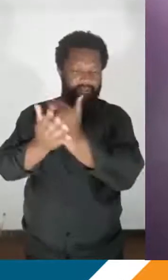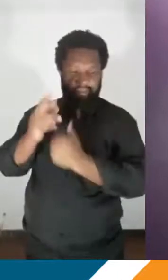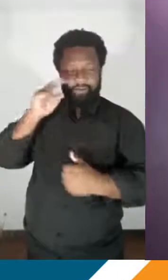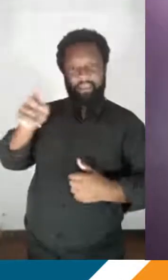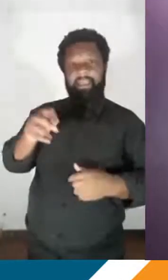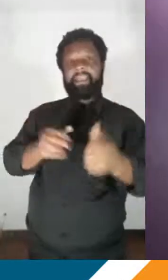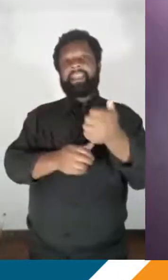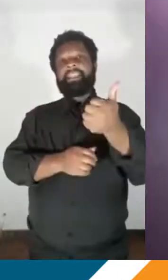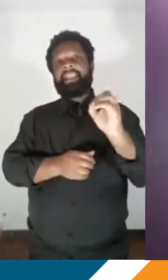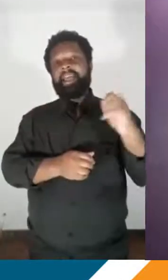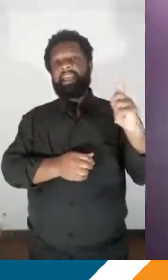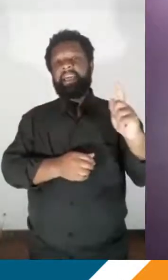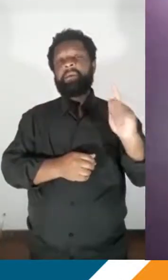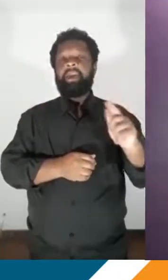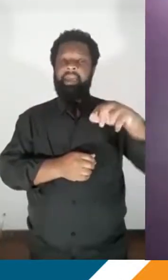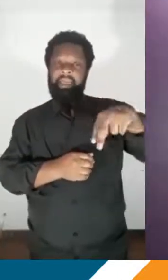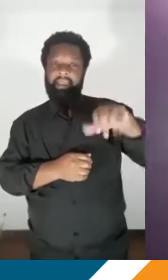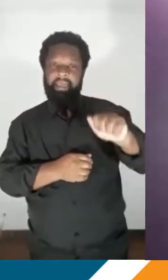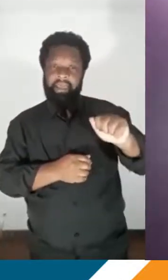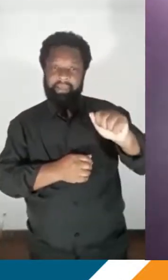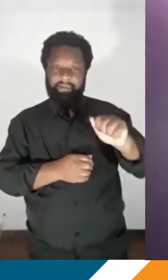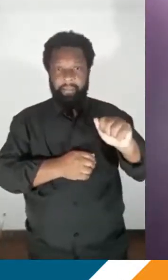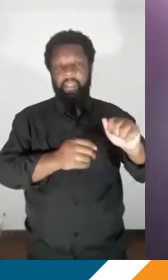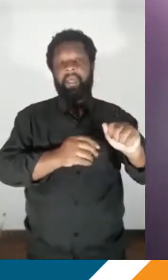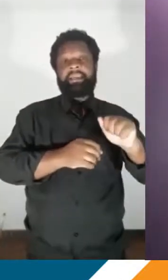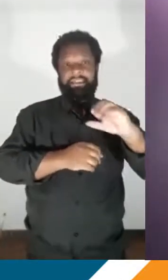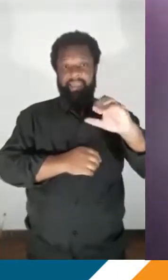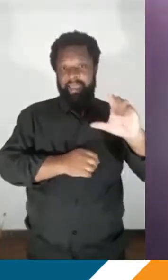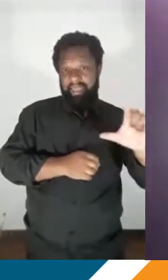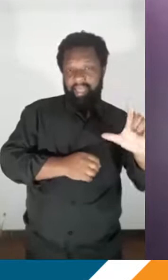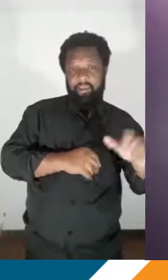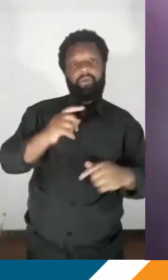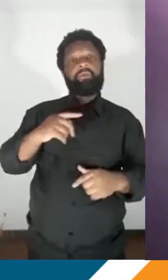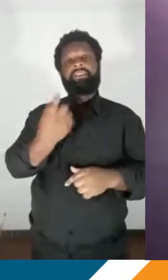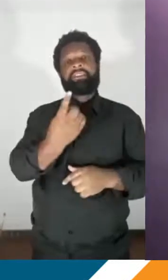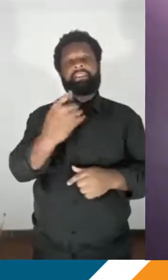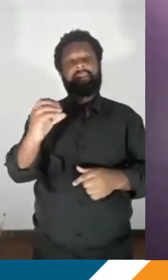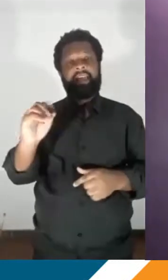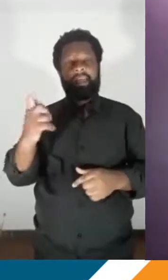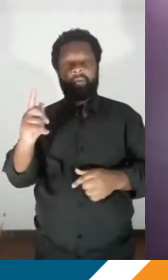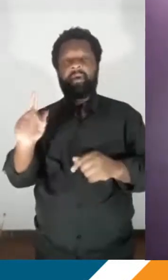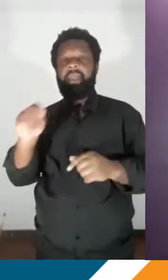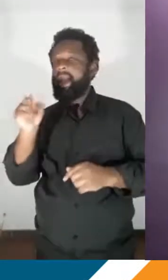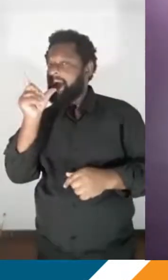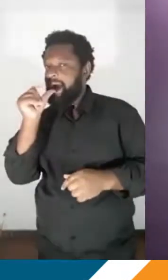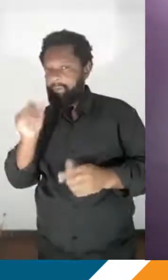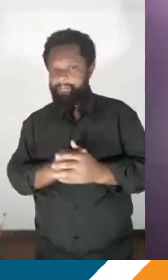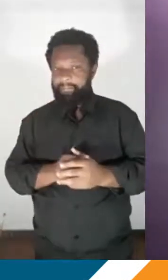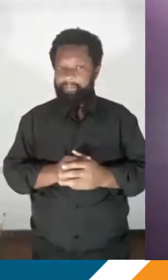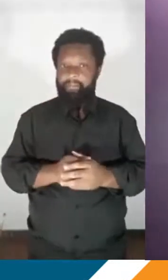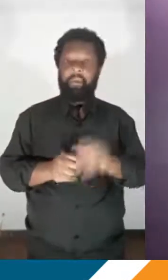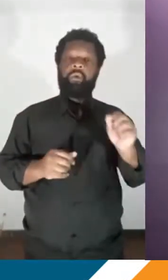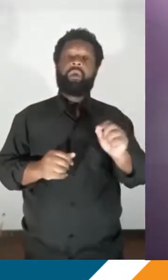padrão, tá bom? De 10 gramas de NaCl com 100 gramas de água ou 100 ml de água. A primeira